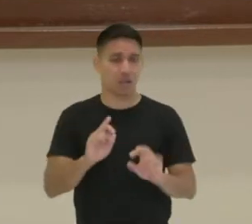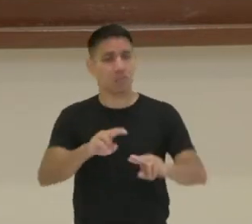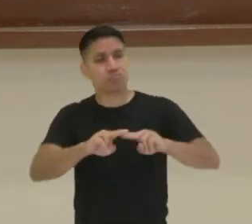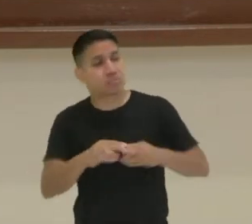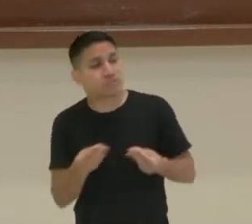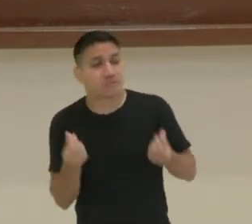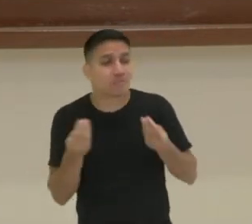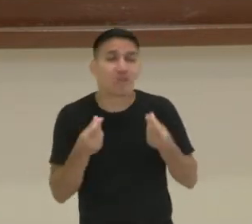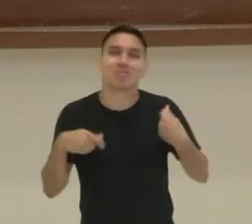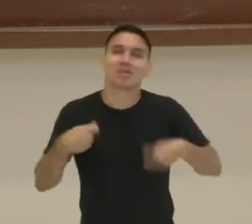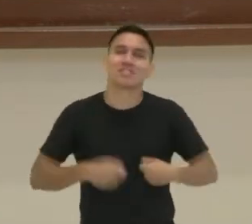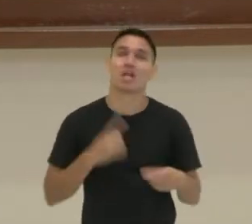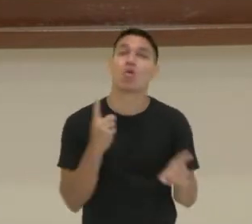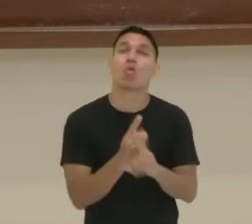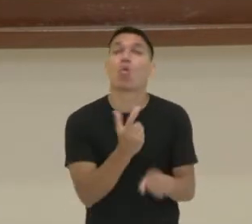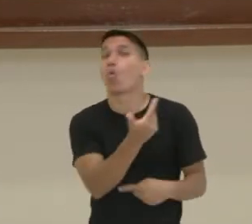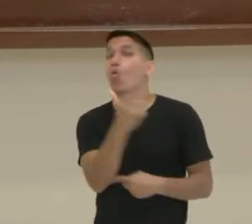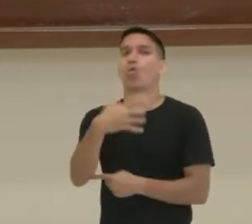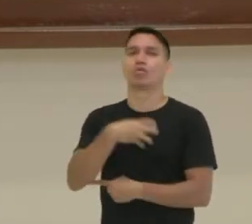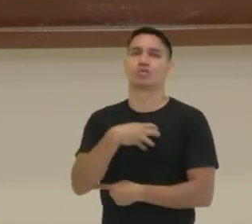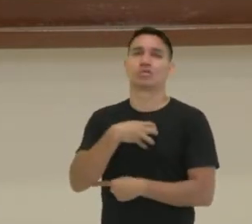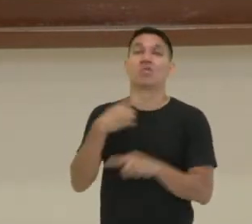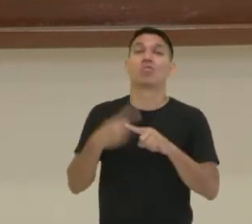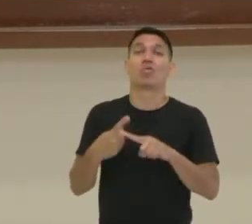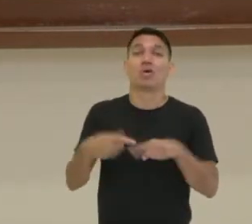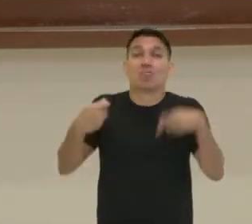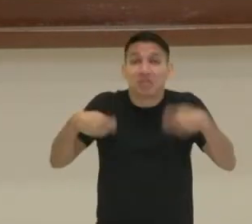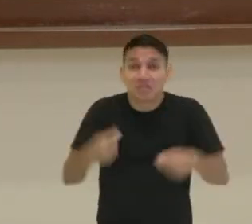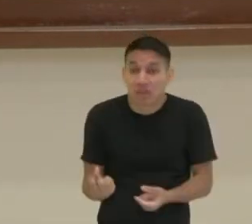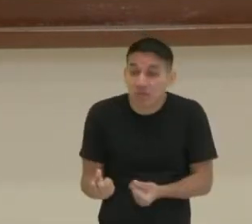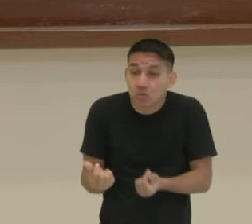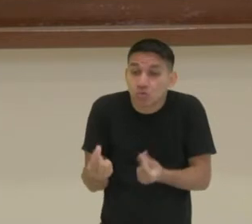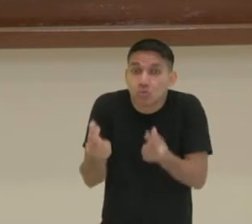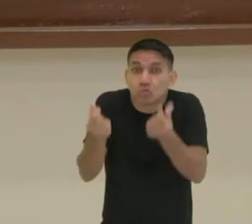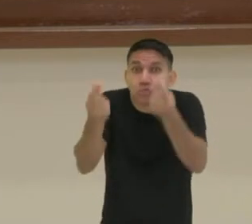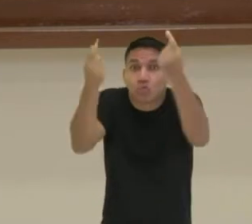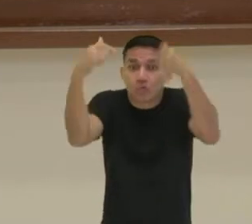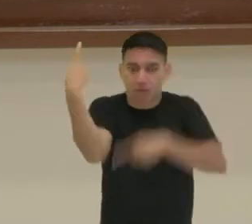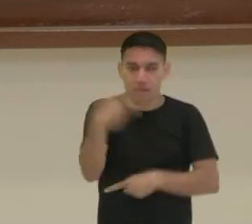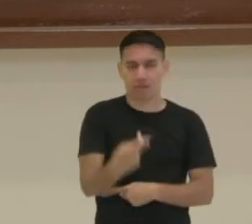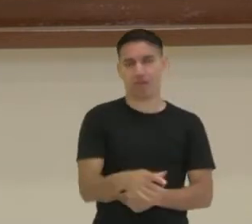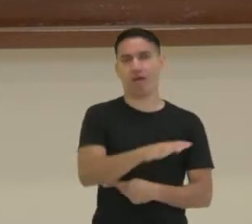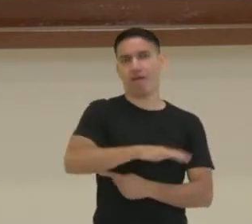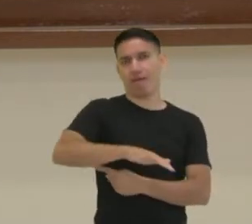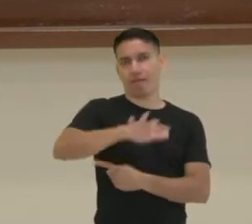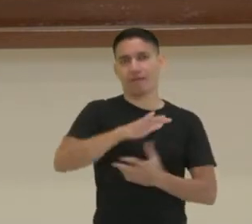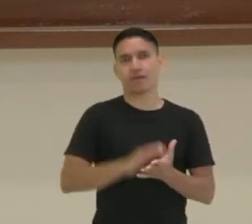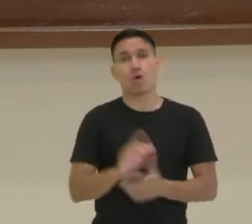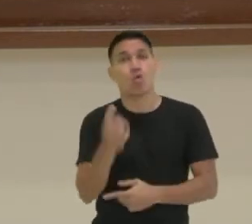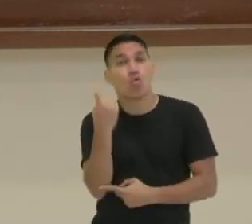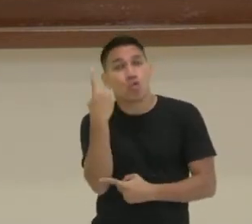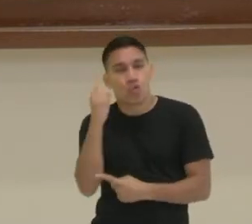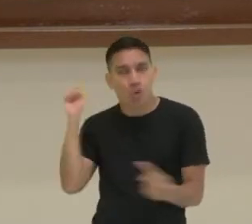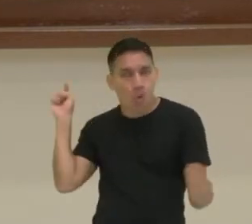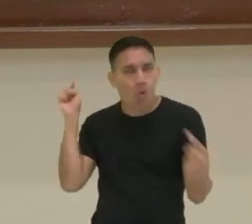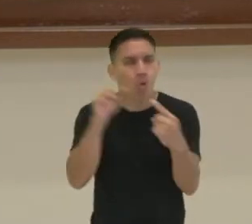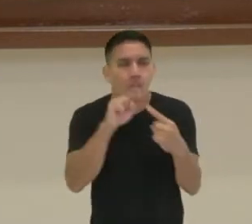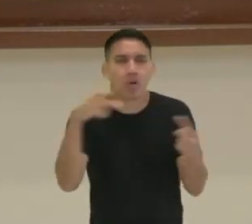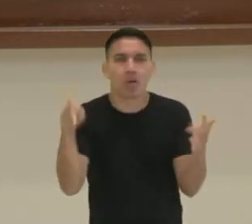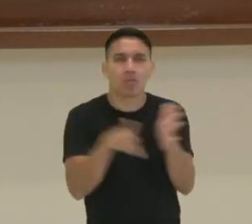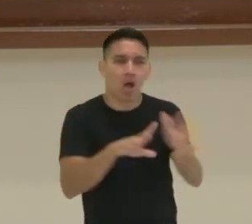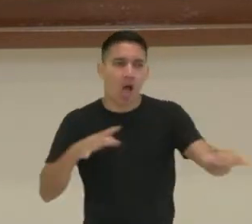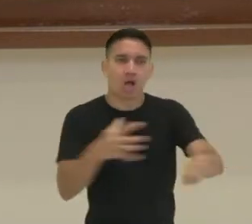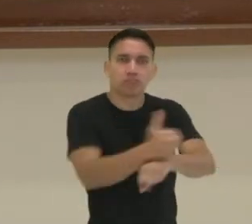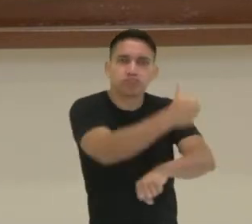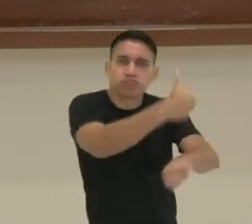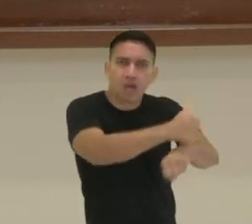Por quê? Porque a ideia era lucrar com essas terras. O único objetivo da descoberta e da posse dessas terras era lucrar